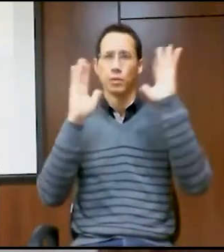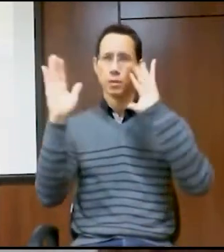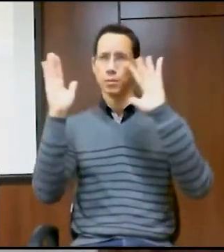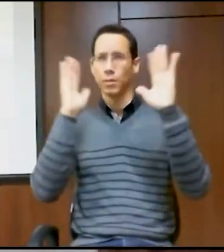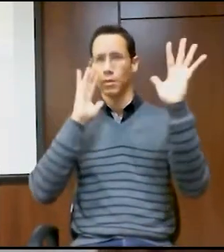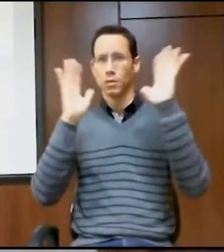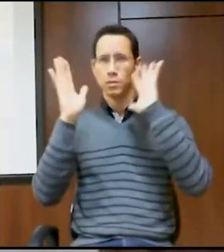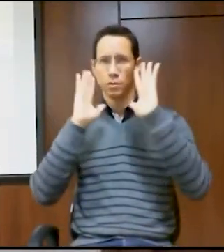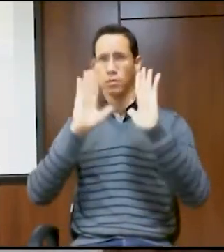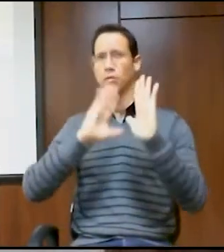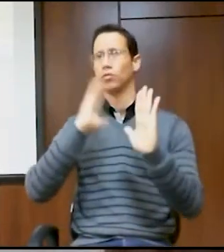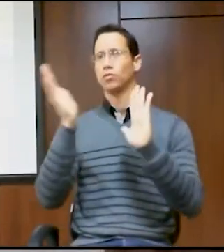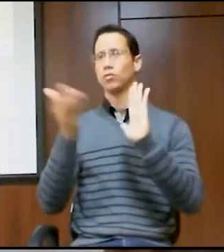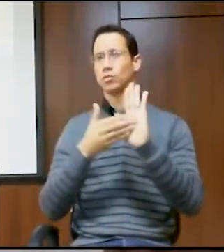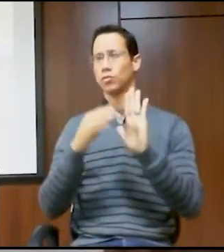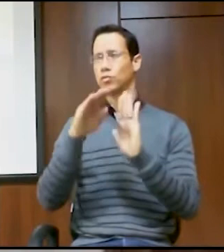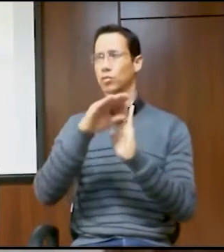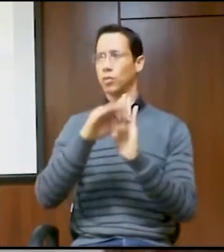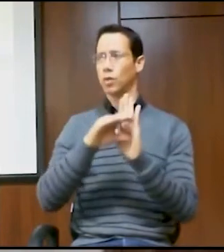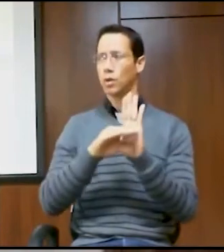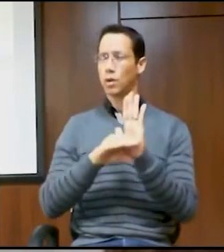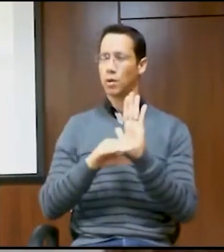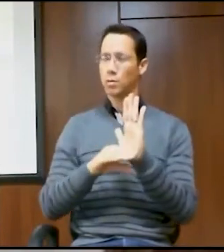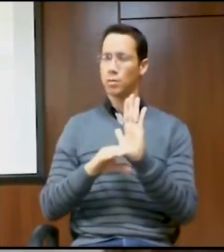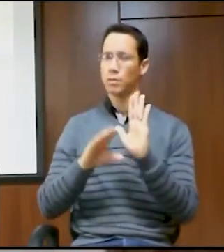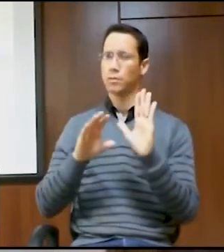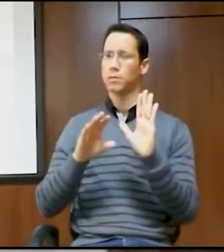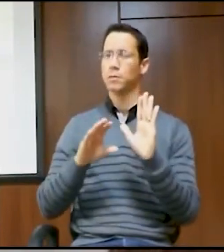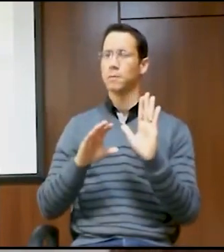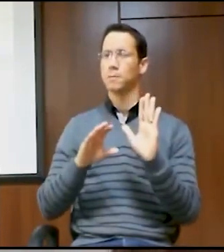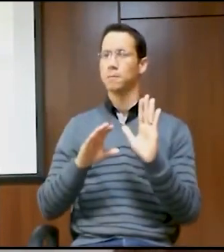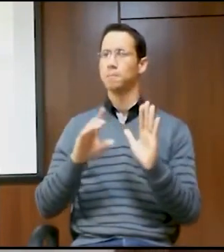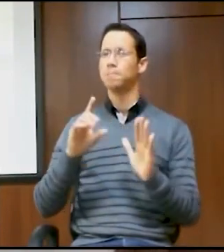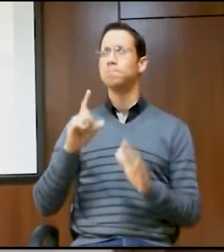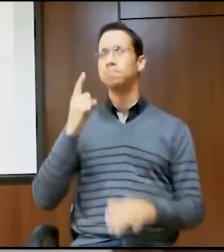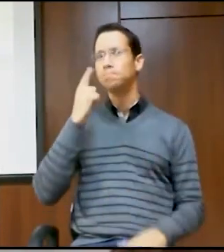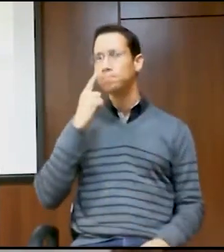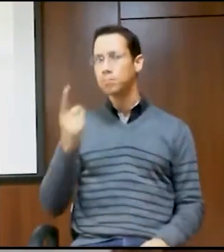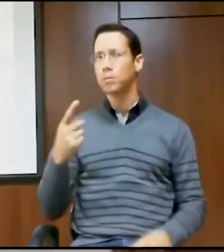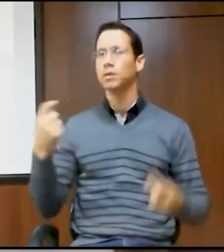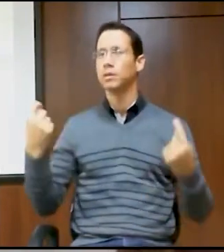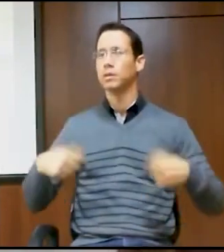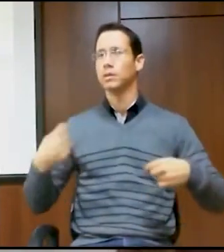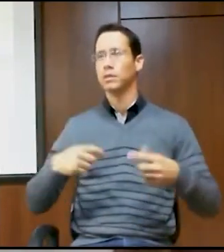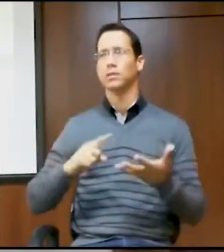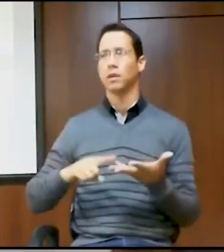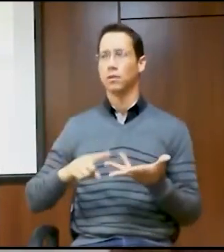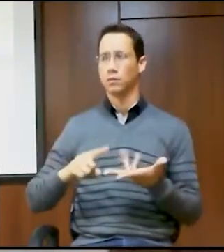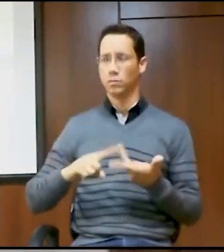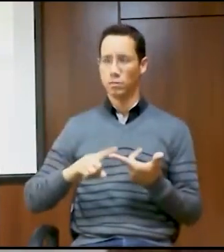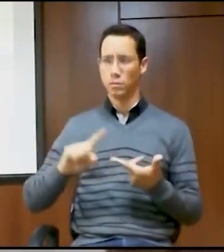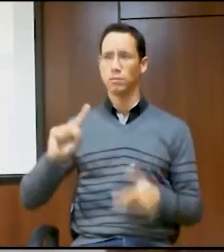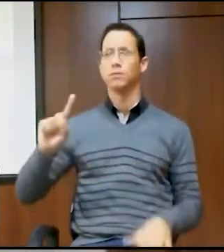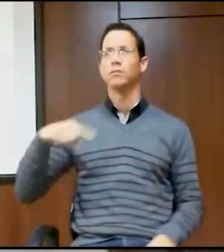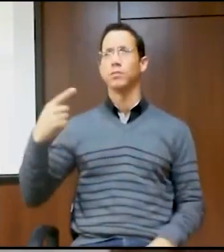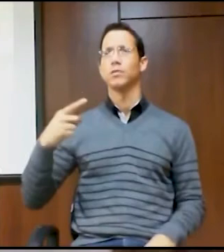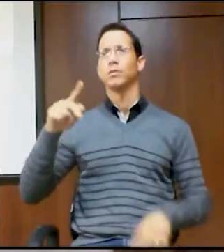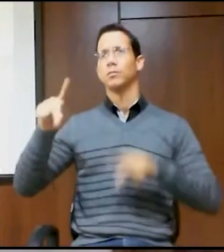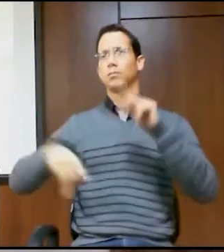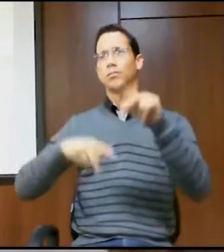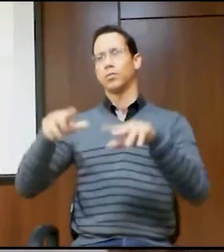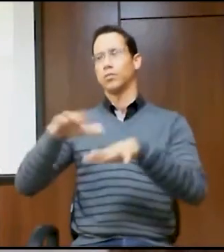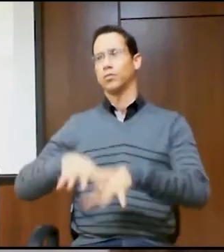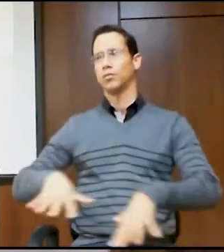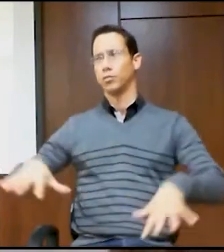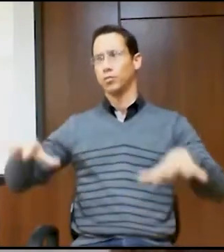todos os programas do ponto de vista, primeiro, das necessidades, e do ponto de vista desse lugar público, do